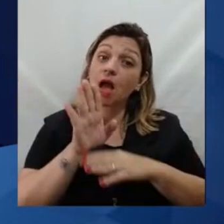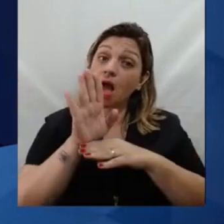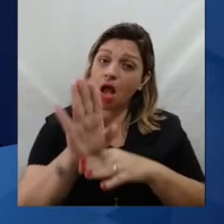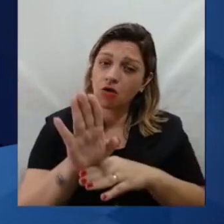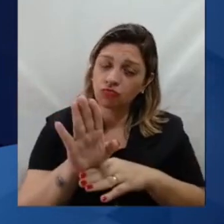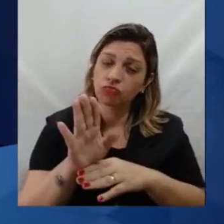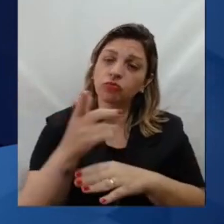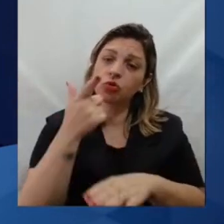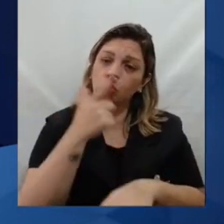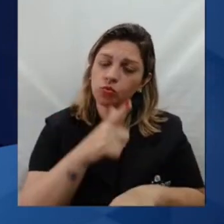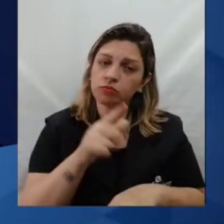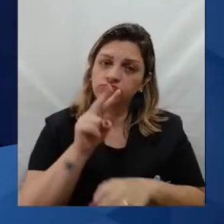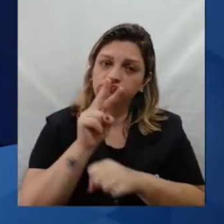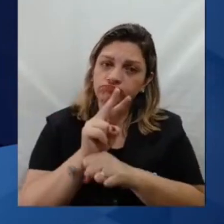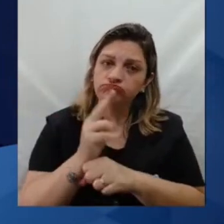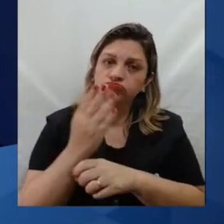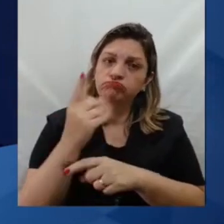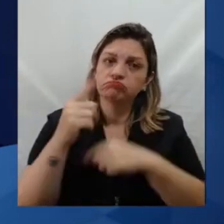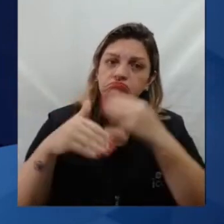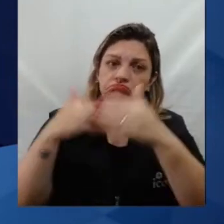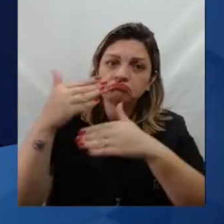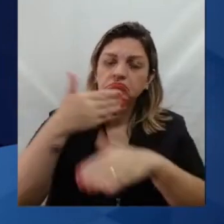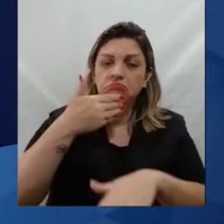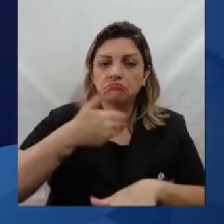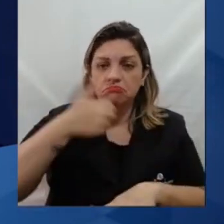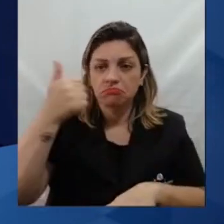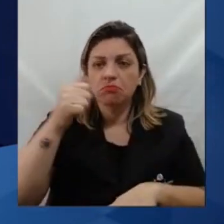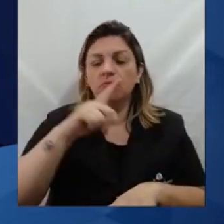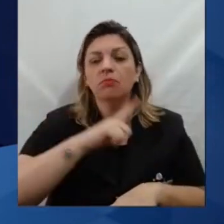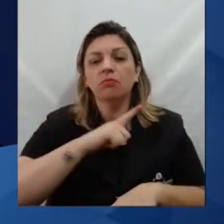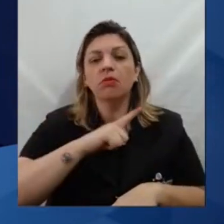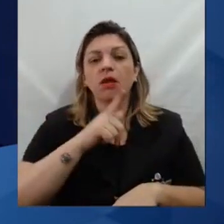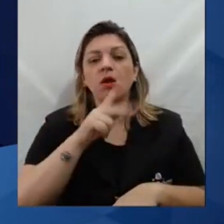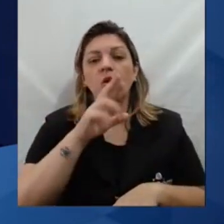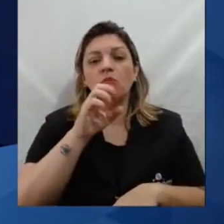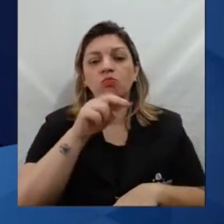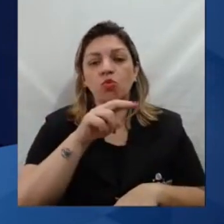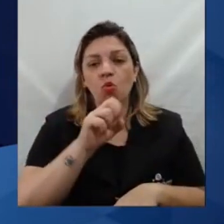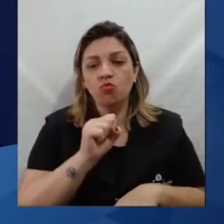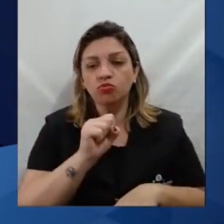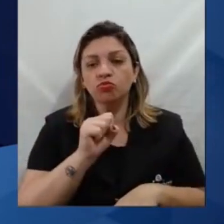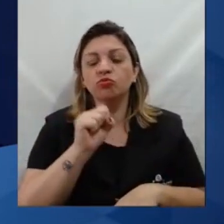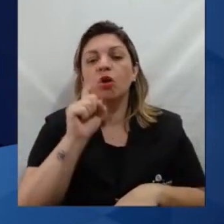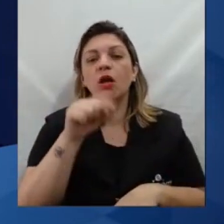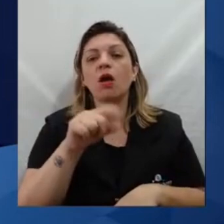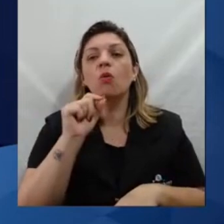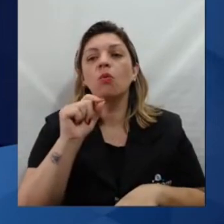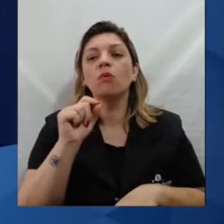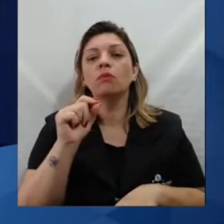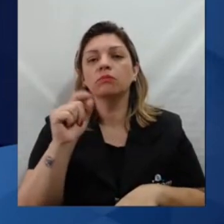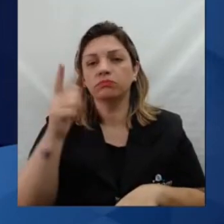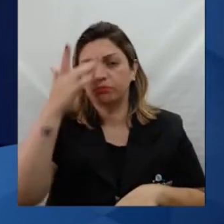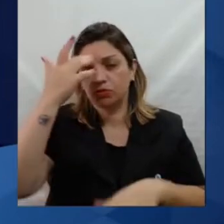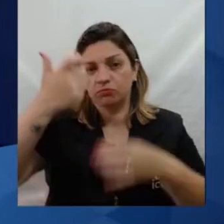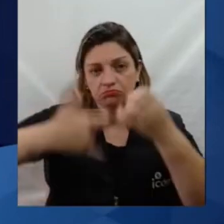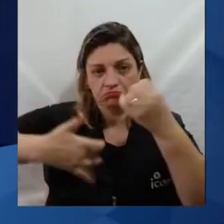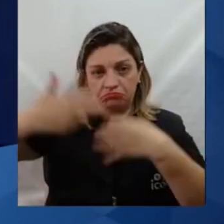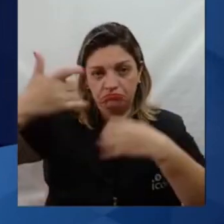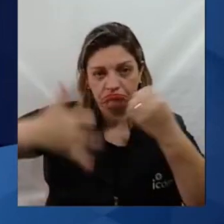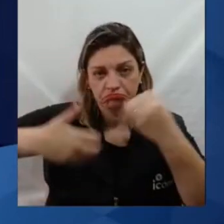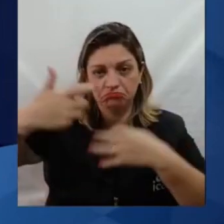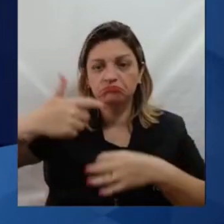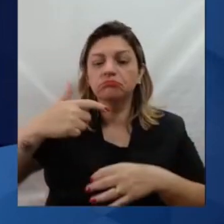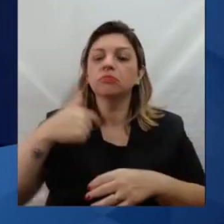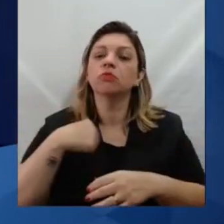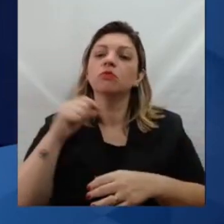monitorar a evolução desses pacientes, nós temos as PROMs, que são medidas de autorrelato feitos por esses pacientes. As PROMs